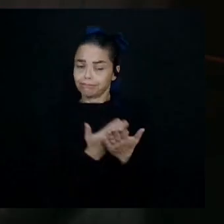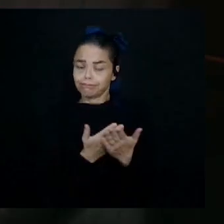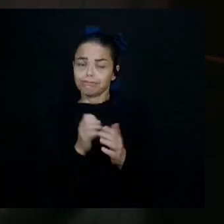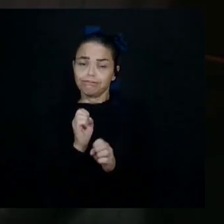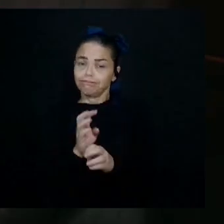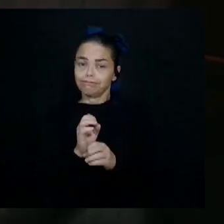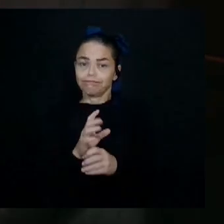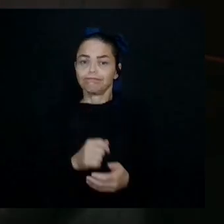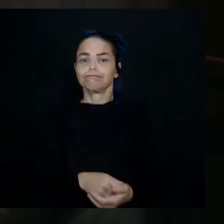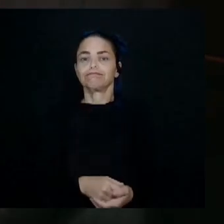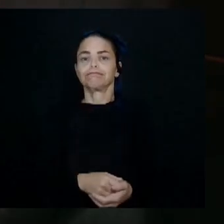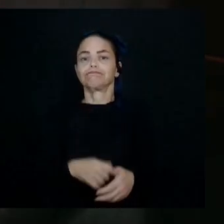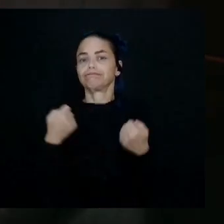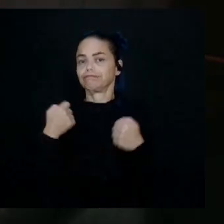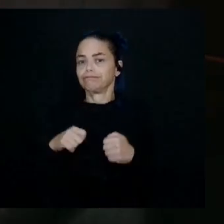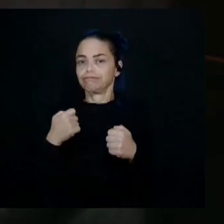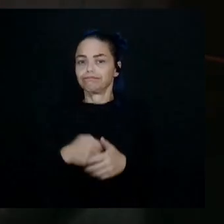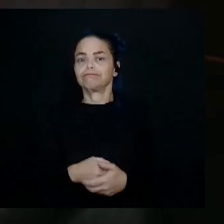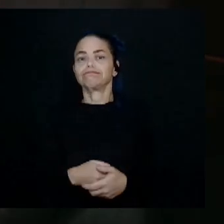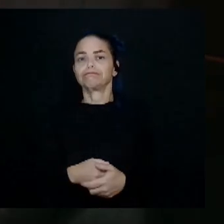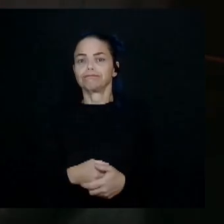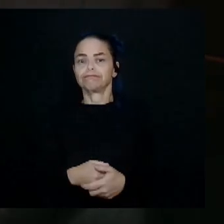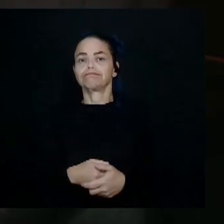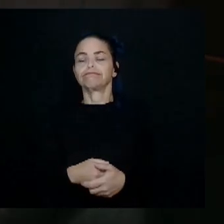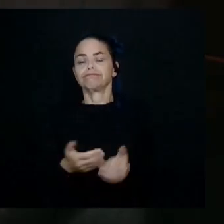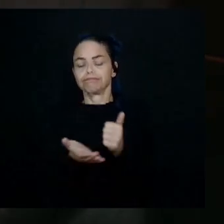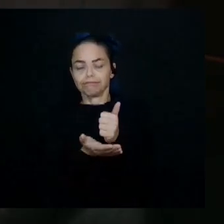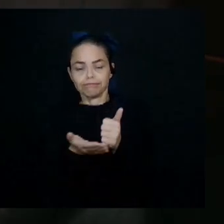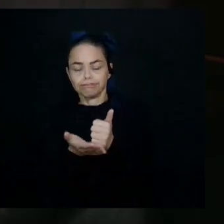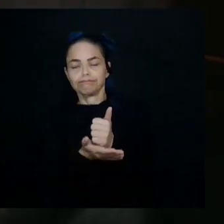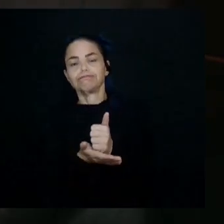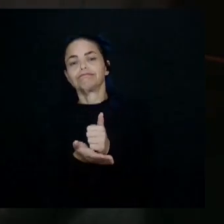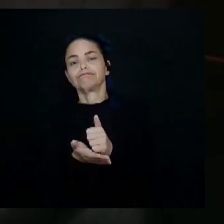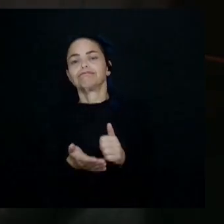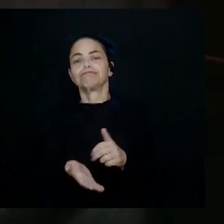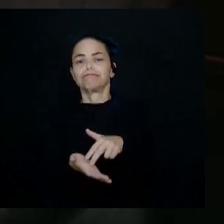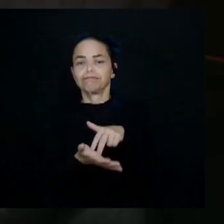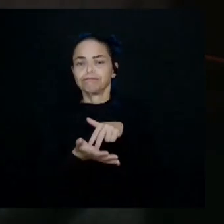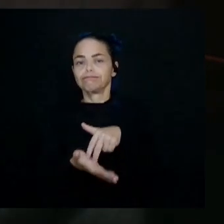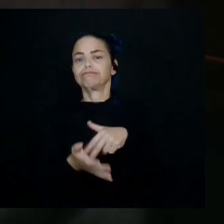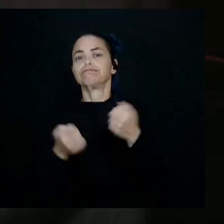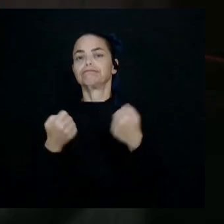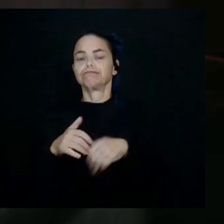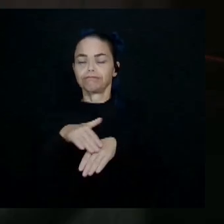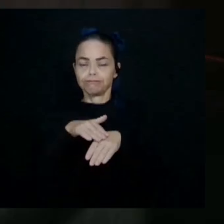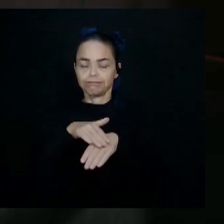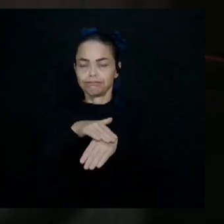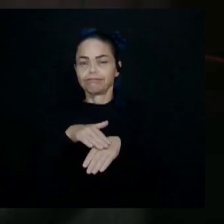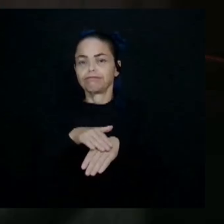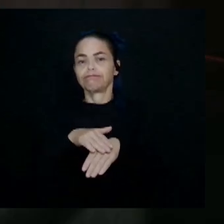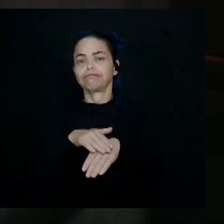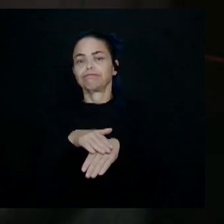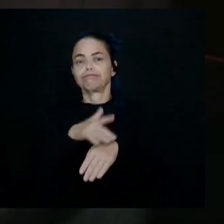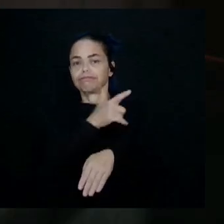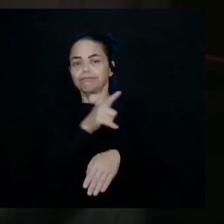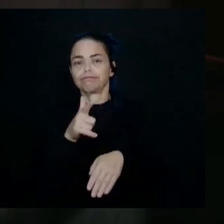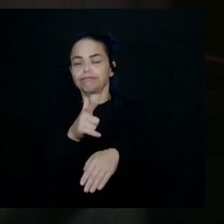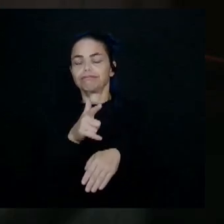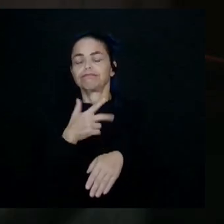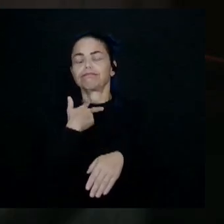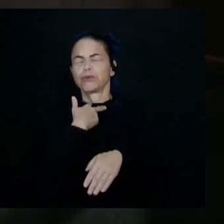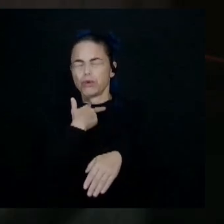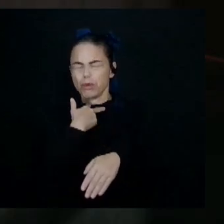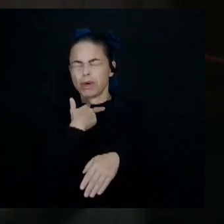gente precisa dar, né, a base, a sustentação, a gente precisa conversar. Mas eu não tenho tempo. Pega lá, você vai levar na escola